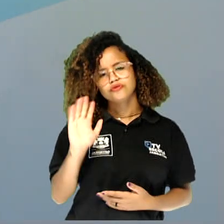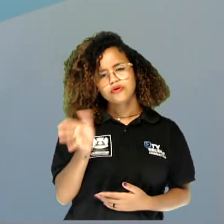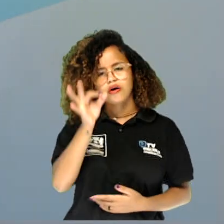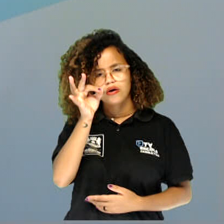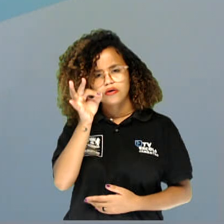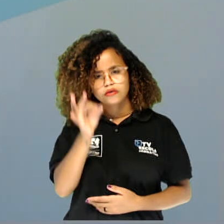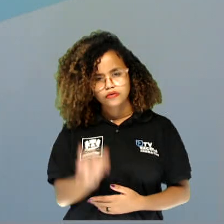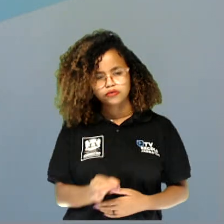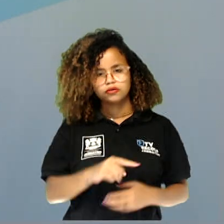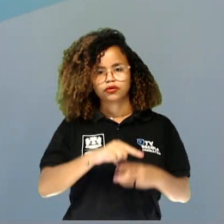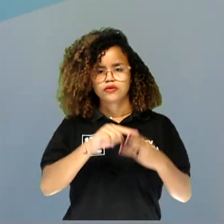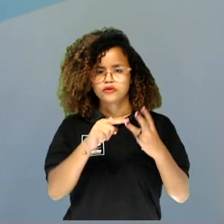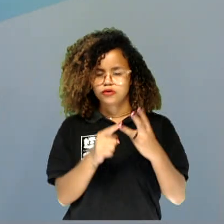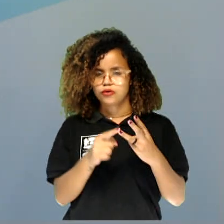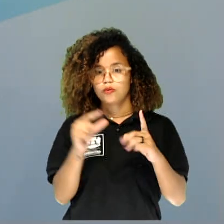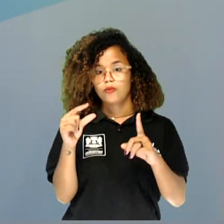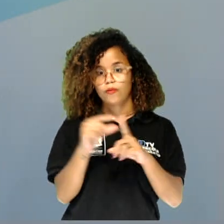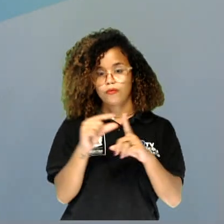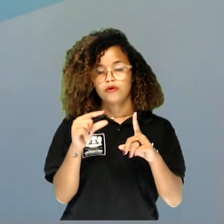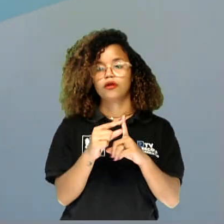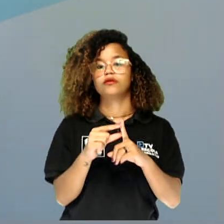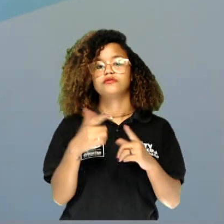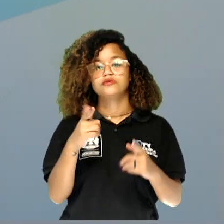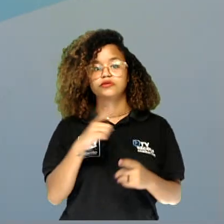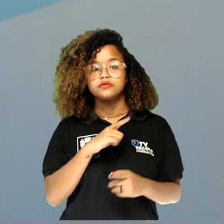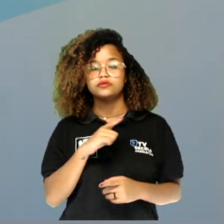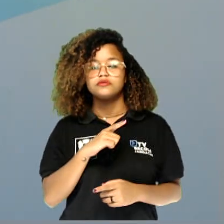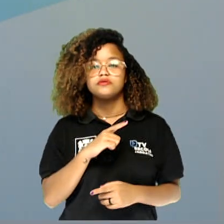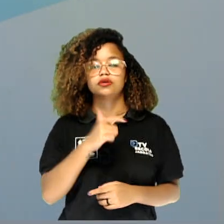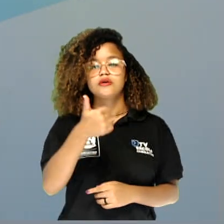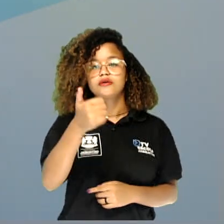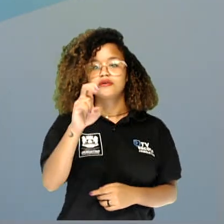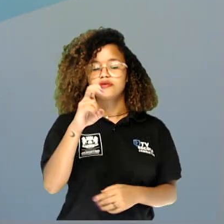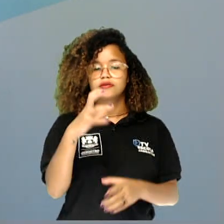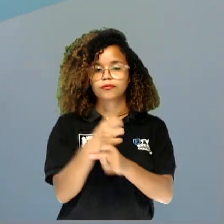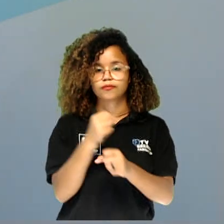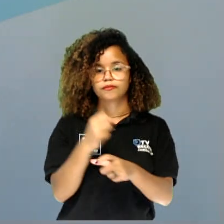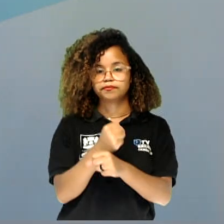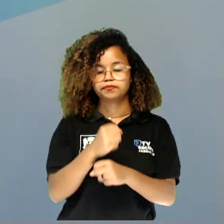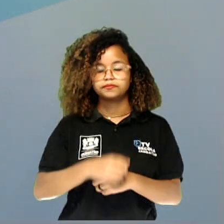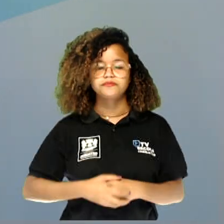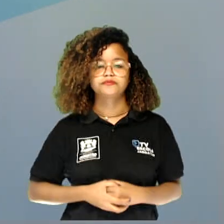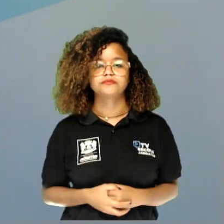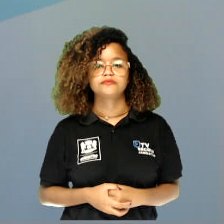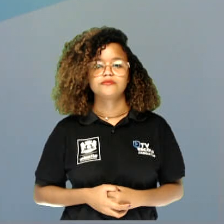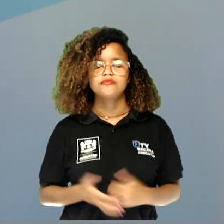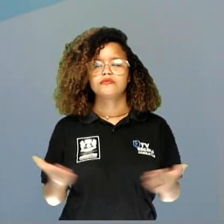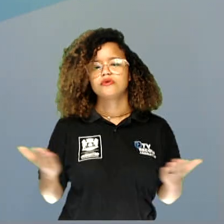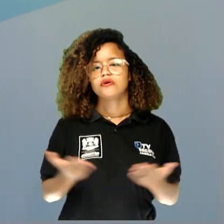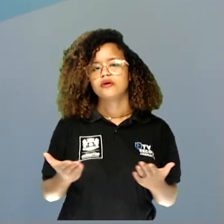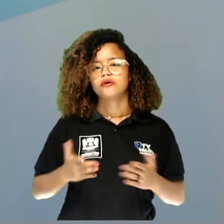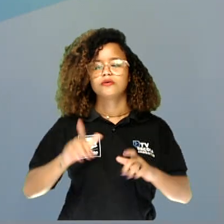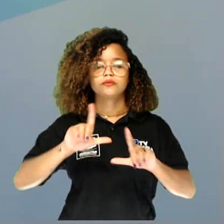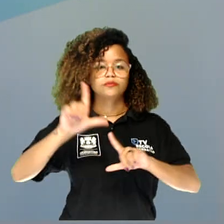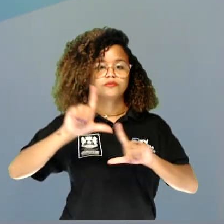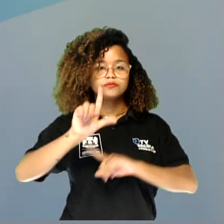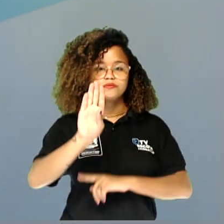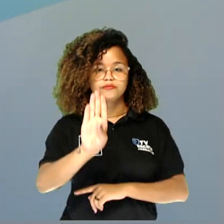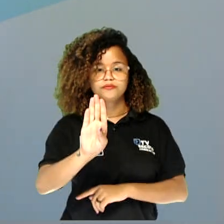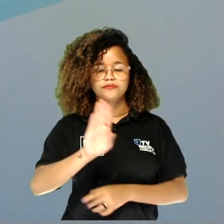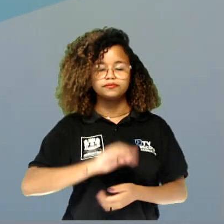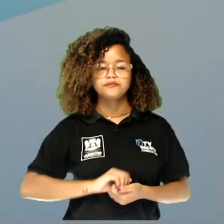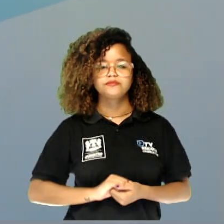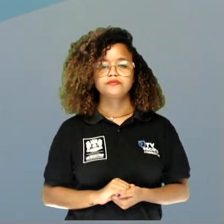acertamos as três palavras, nós temos 15 pontos. Vamos agora com a letra